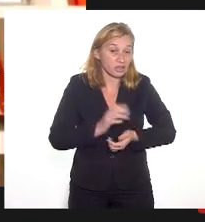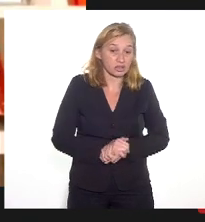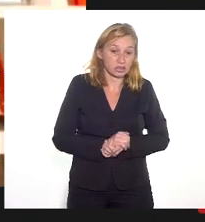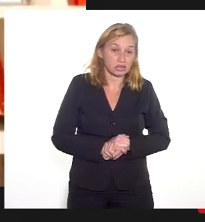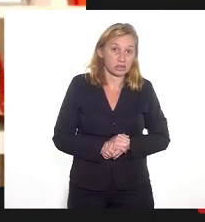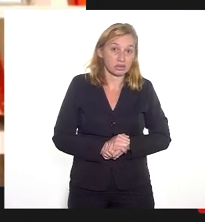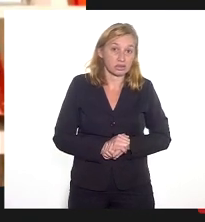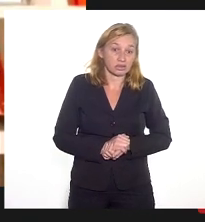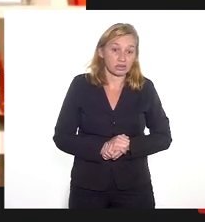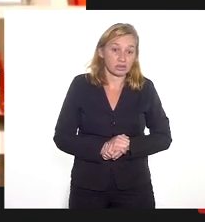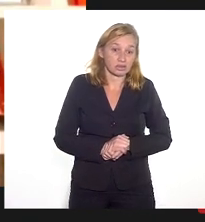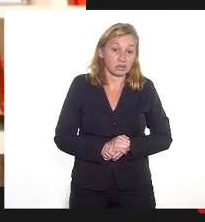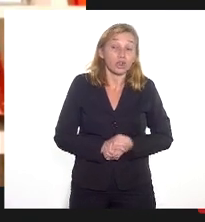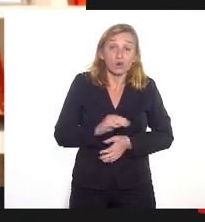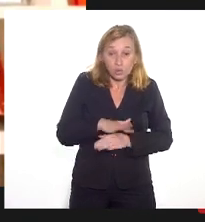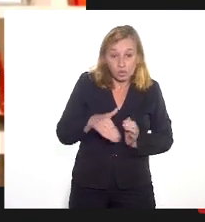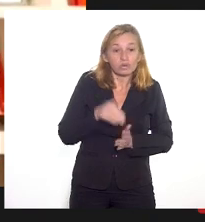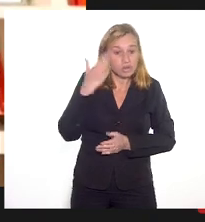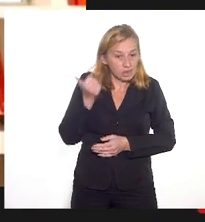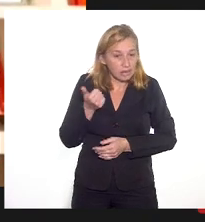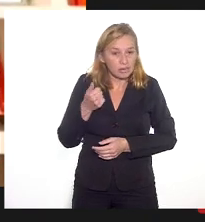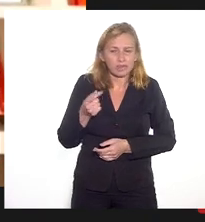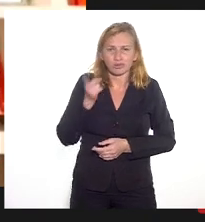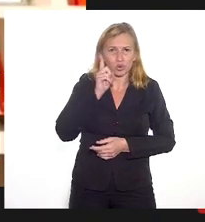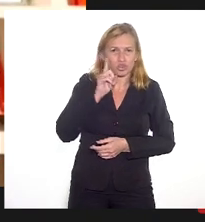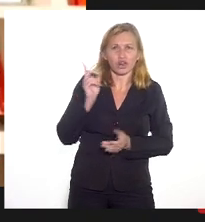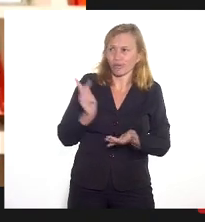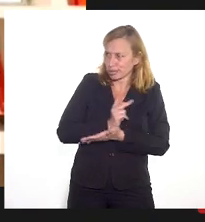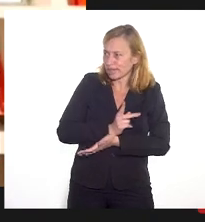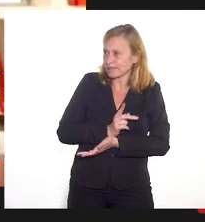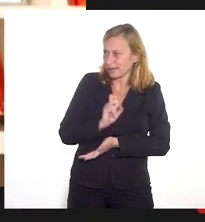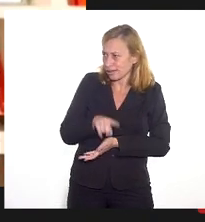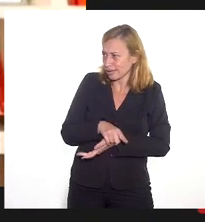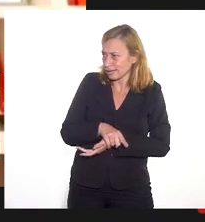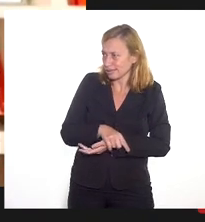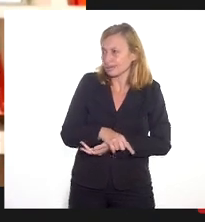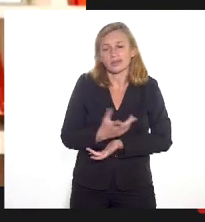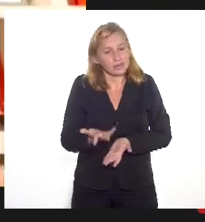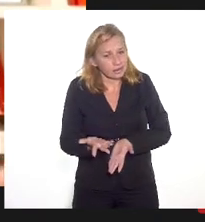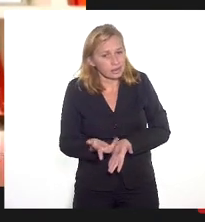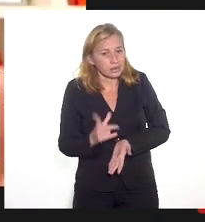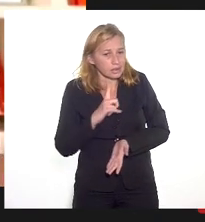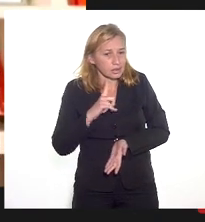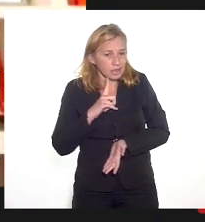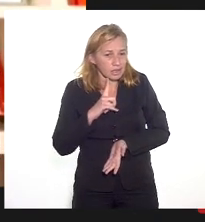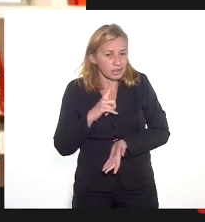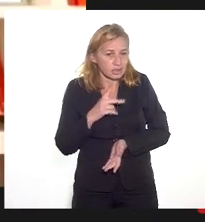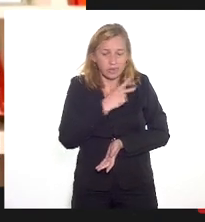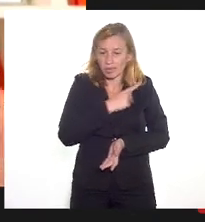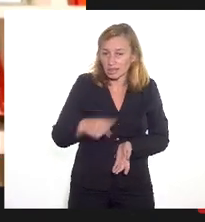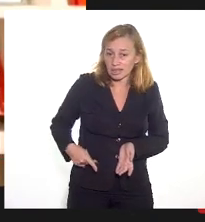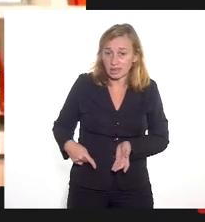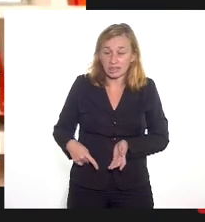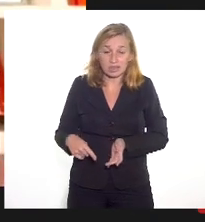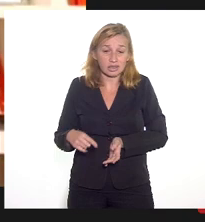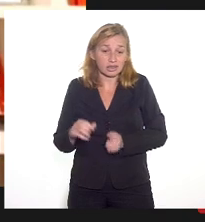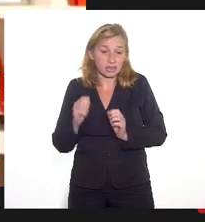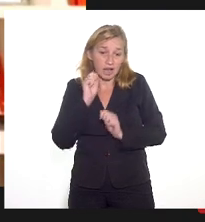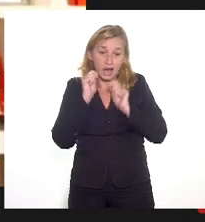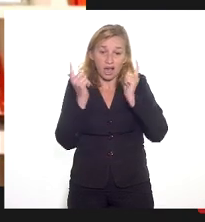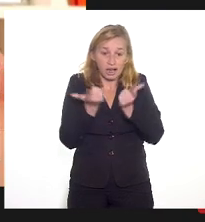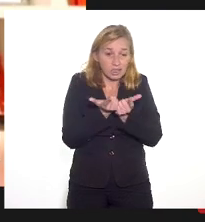progressista. Olha só, todo mundo aqui sabe que não é todo dia que isso acontece na Alerj. Não é todo dia que tem na presidência da Alerj um deputado do